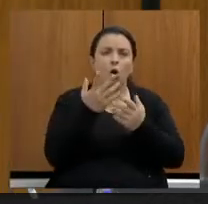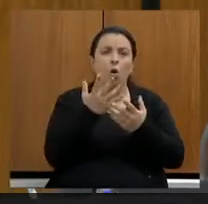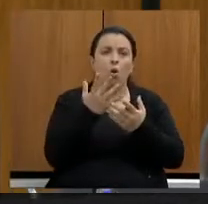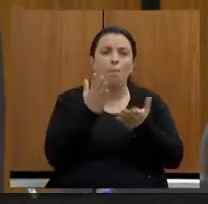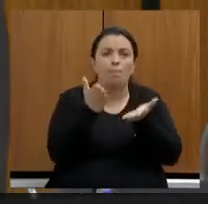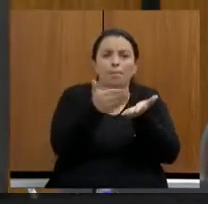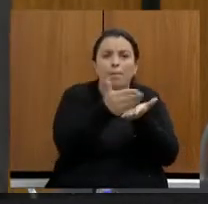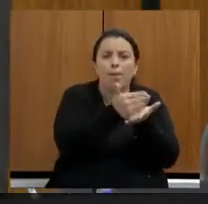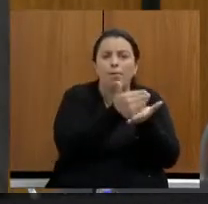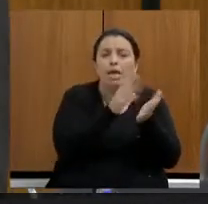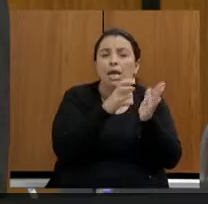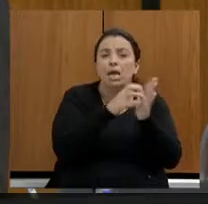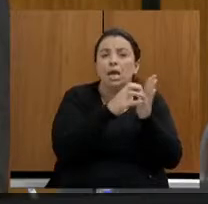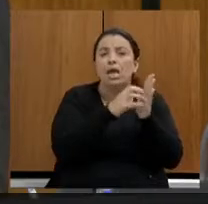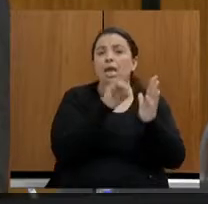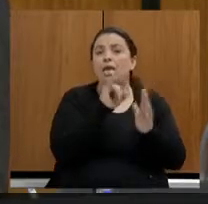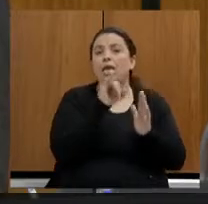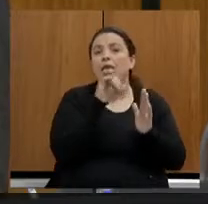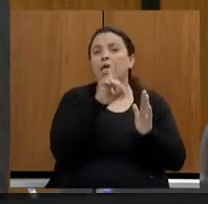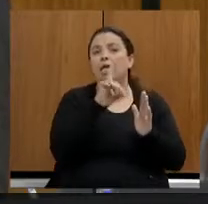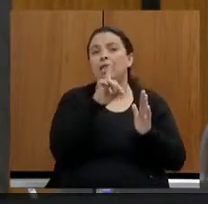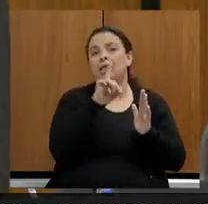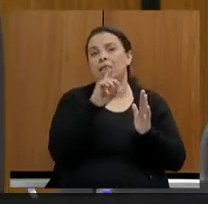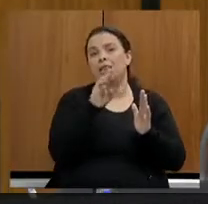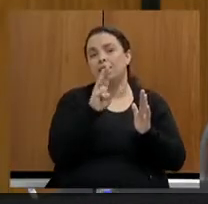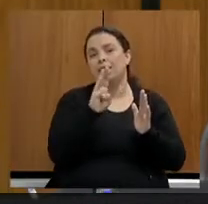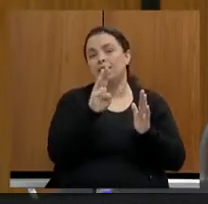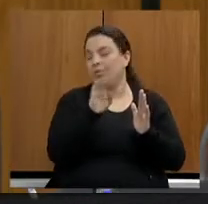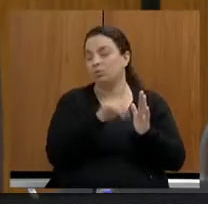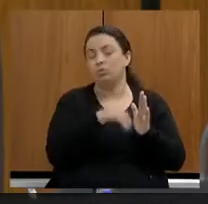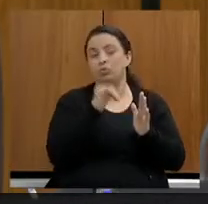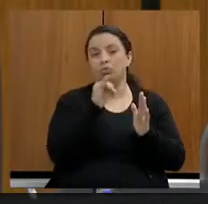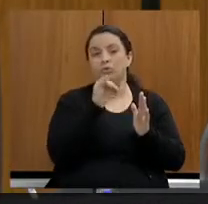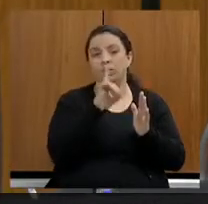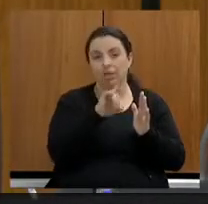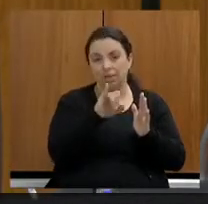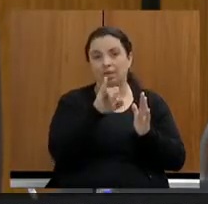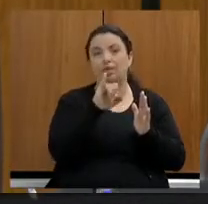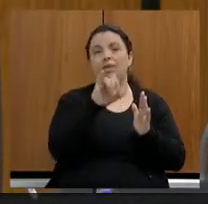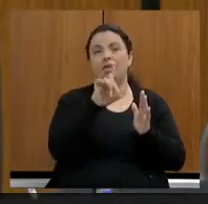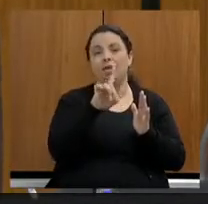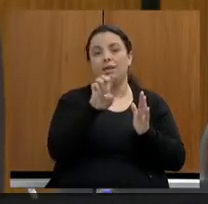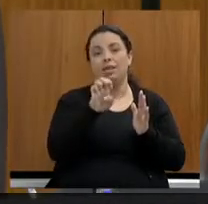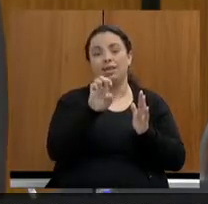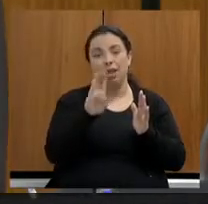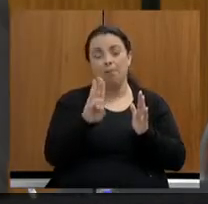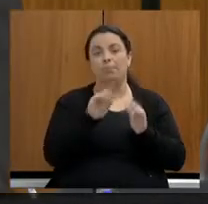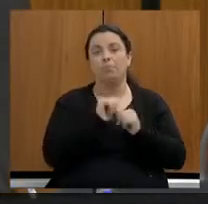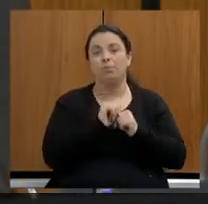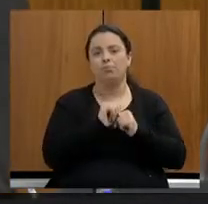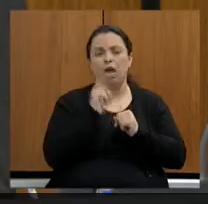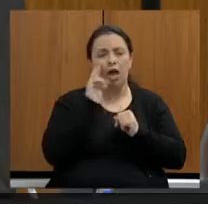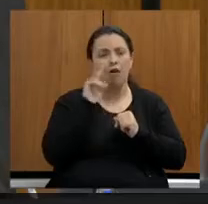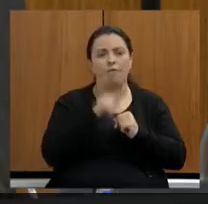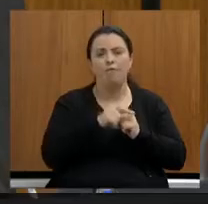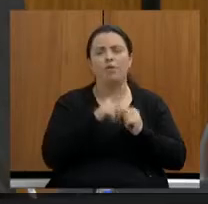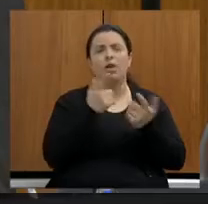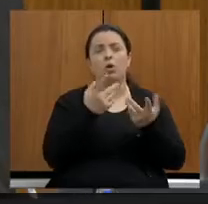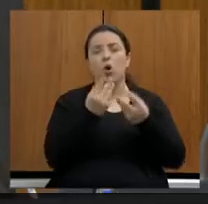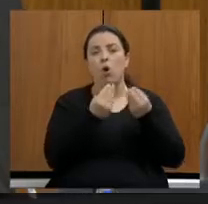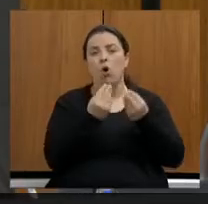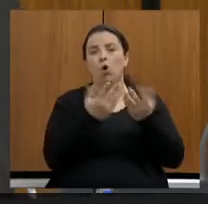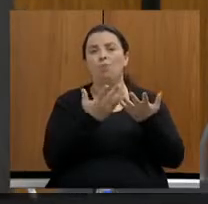Veja resultado que vão paulatinamente saindo e que vão ficar indelevelmente